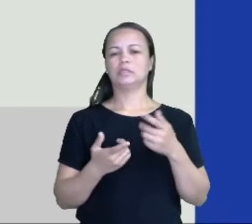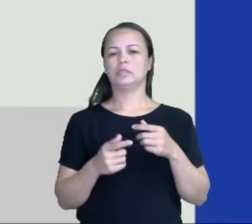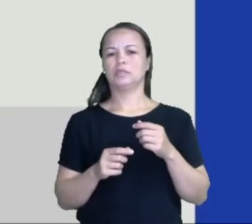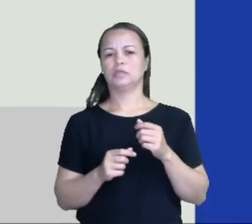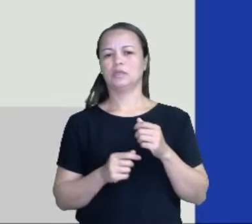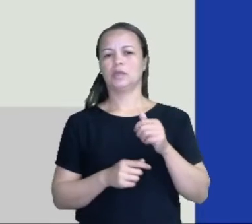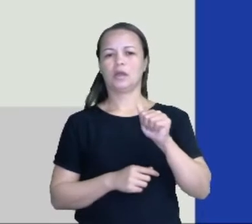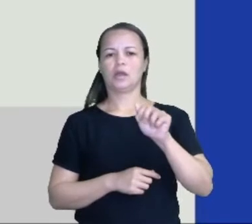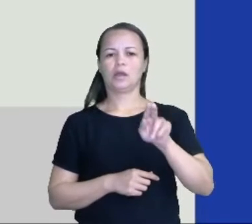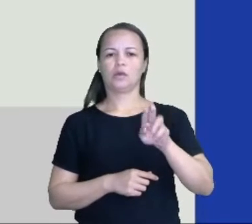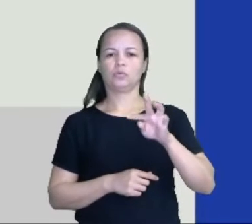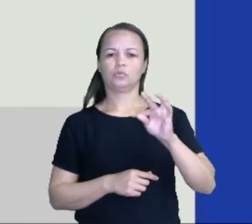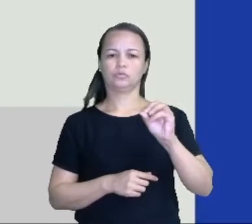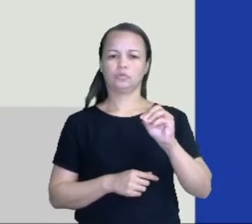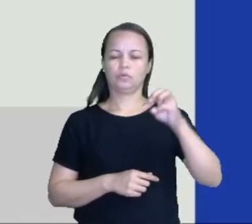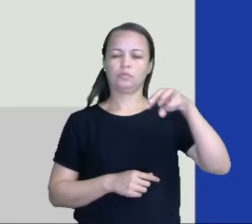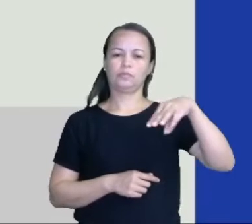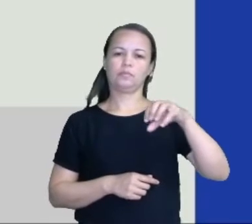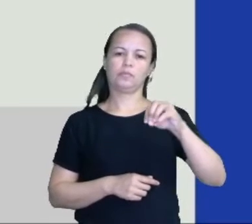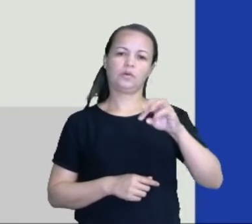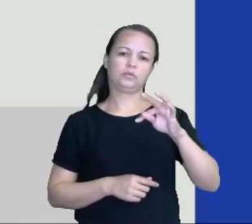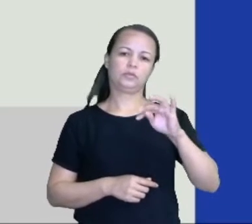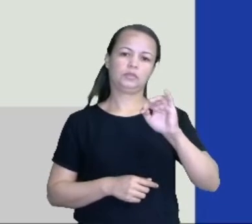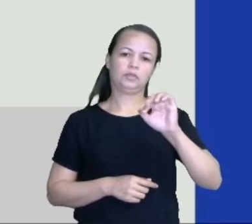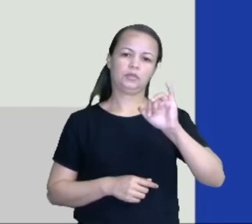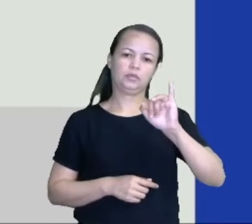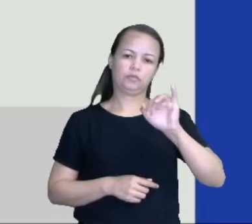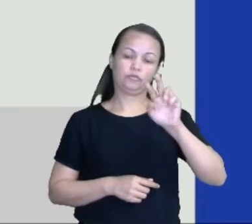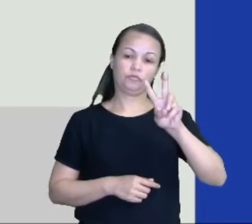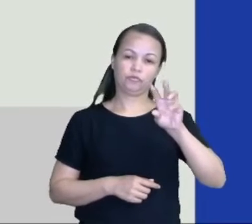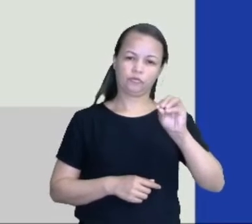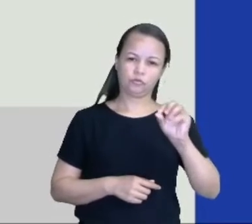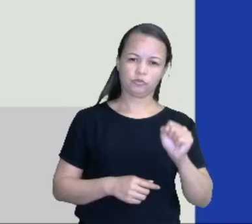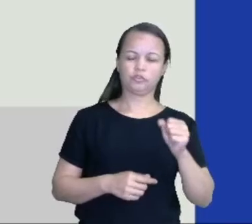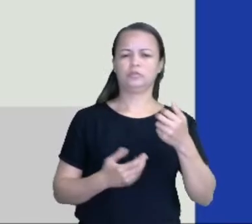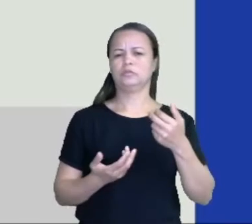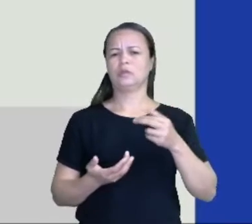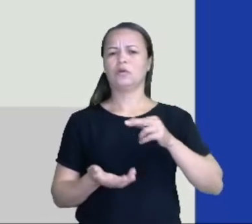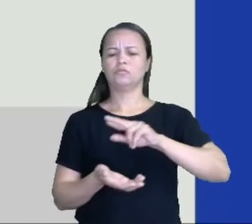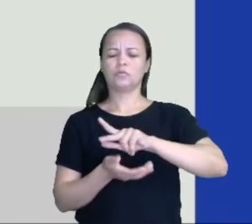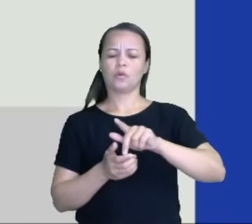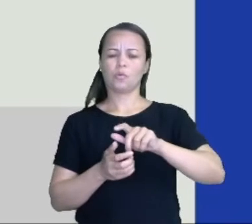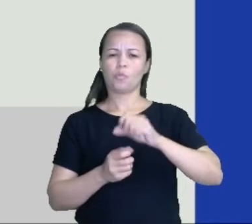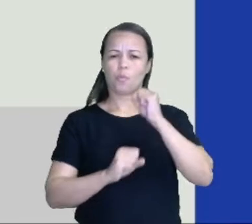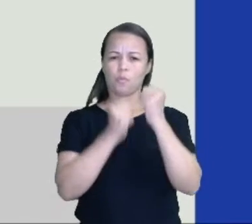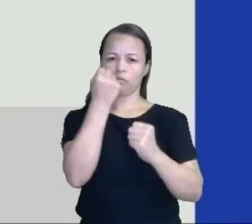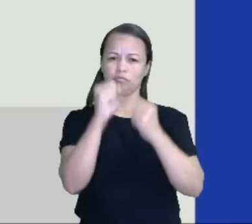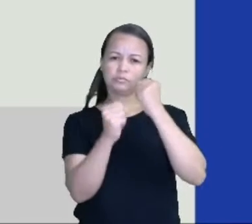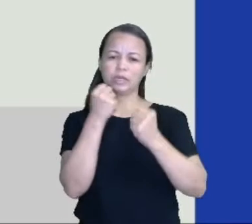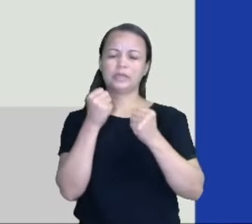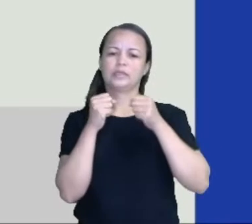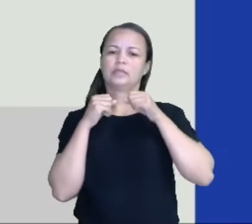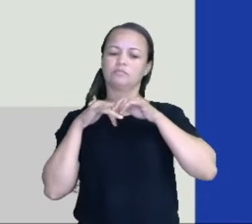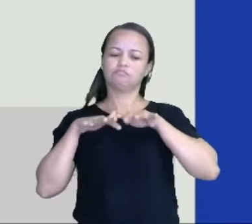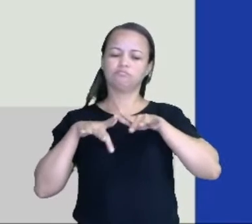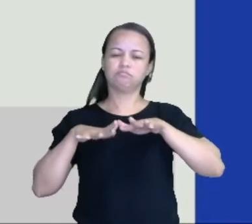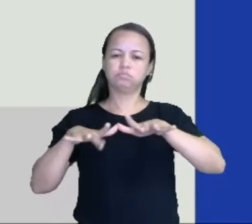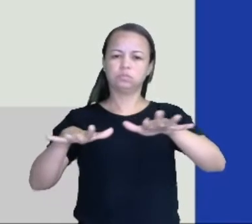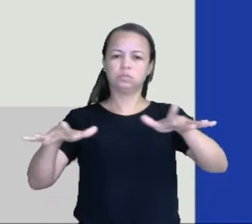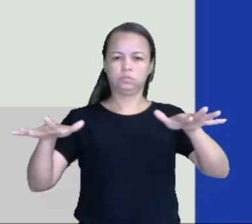automotivos, no setor químico. Então, são empresas que ela têm um alto nível e elas se